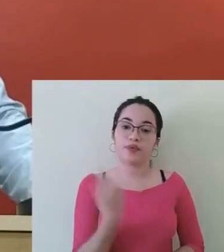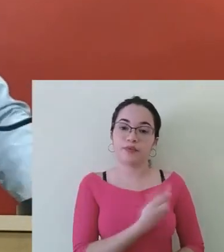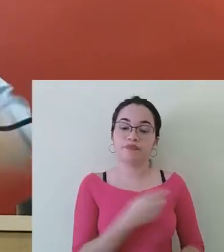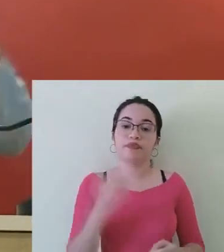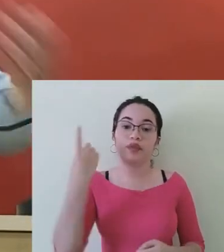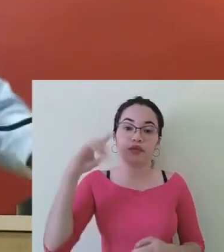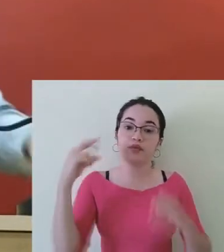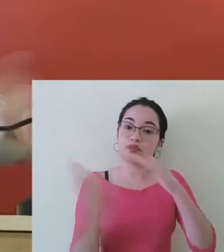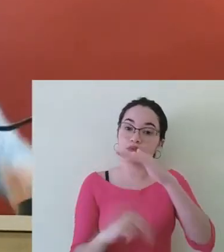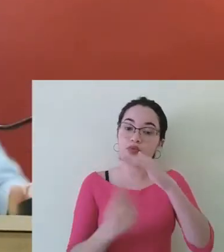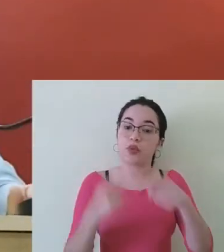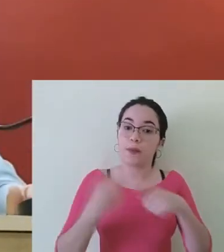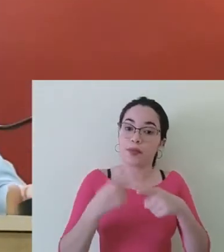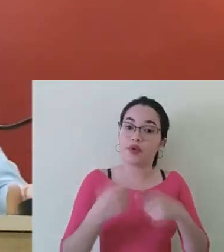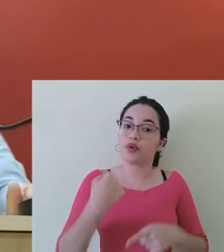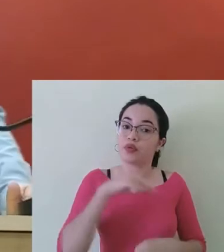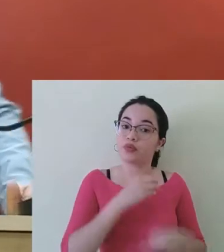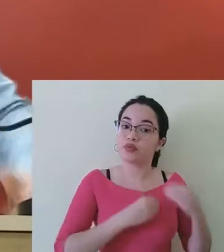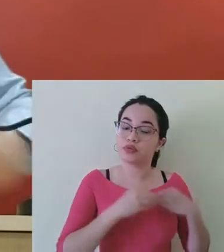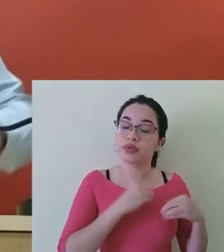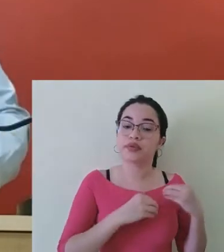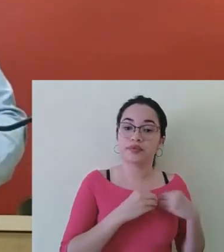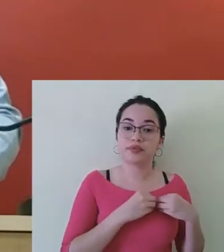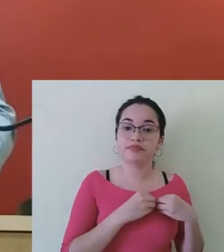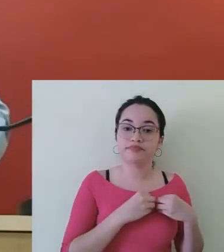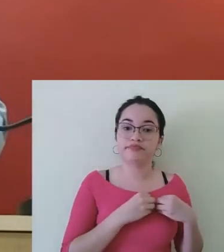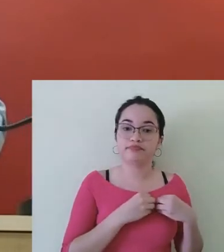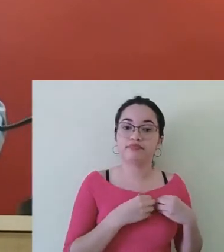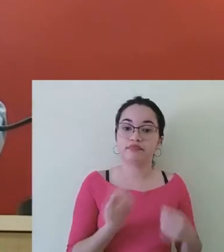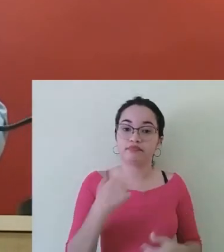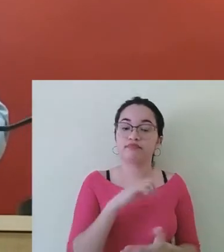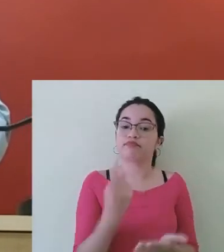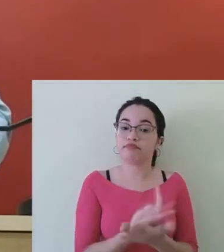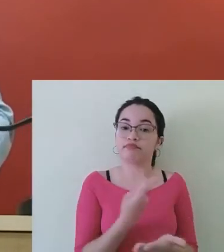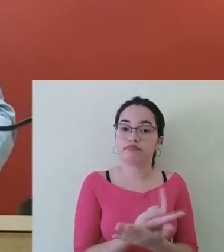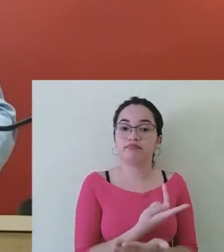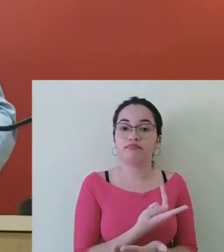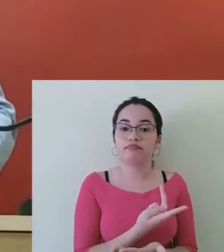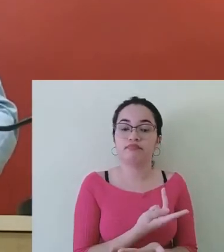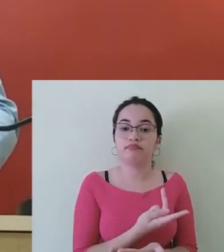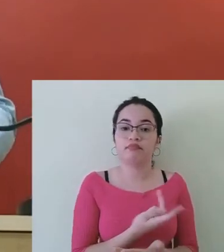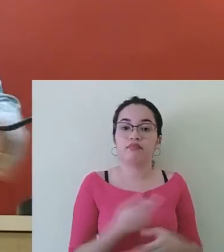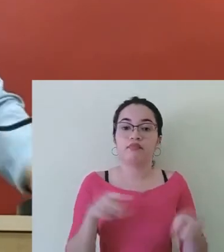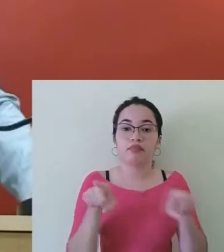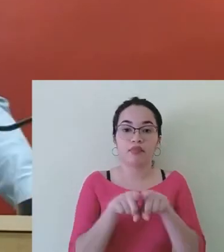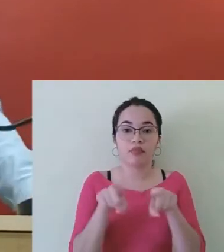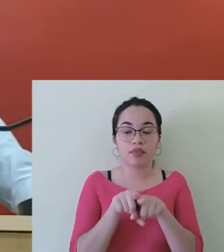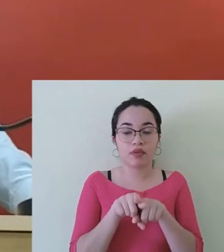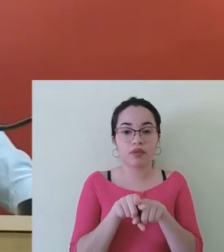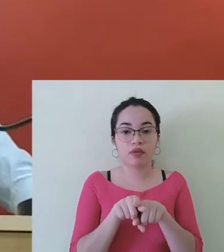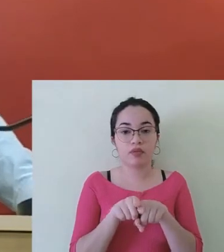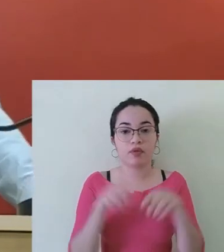conosco. E Deus nos castiga porque nós pecamos, nós transgredimos, nós erramos. Também